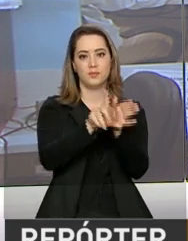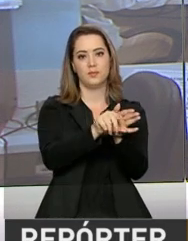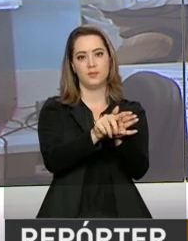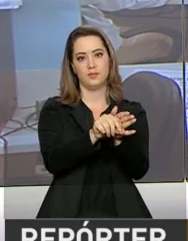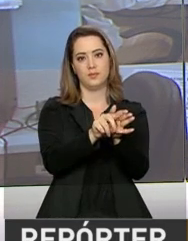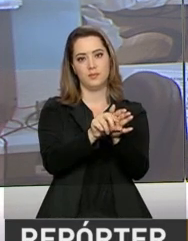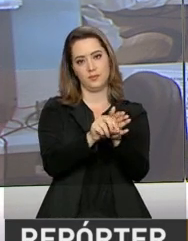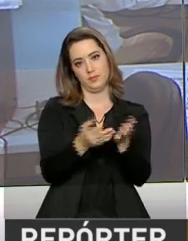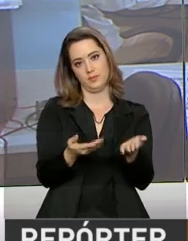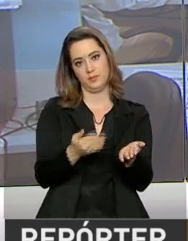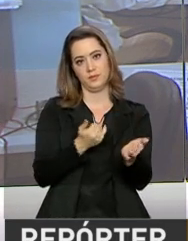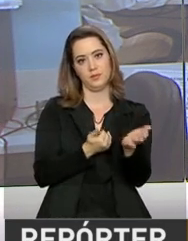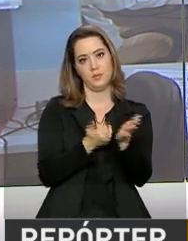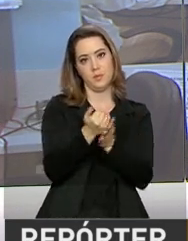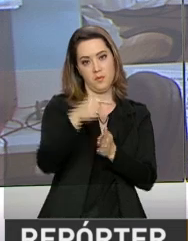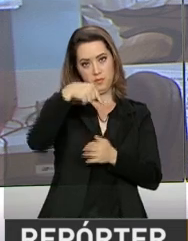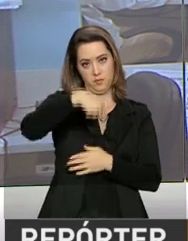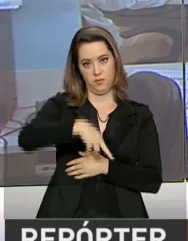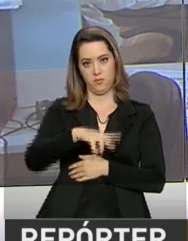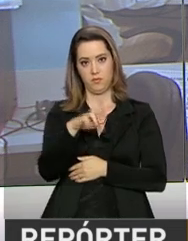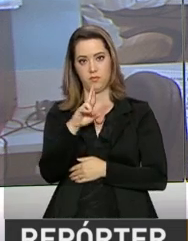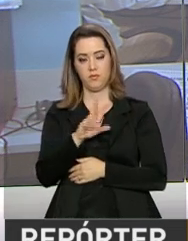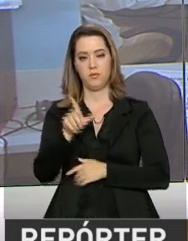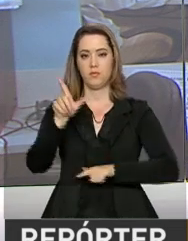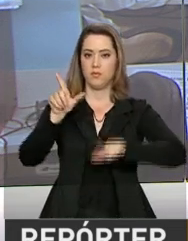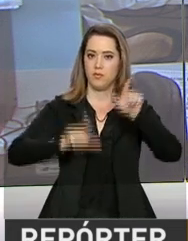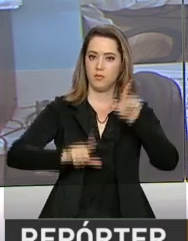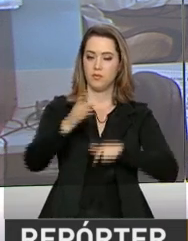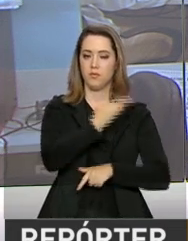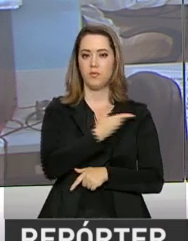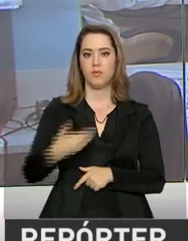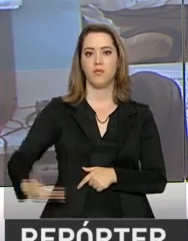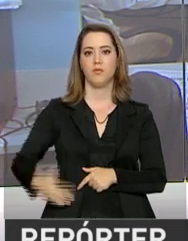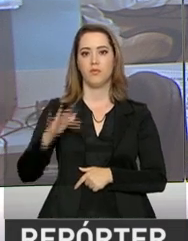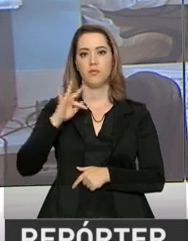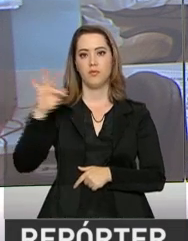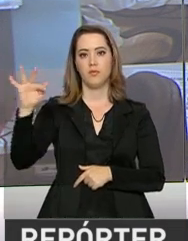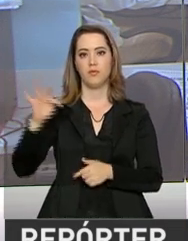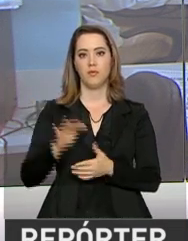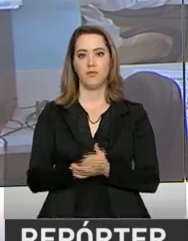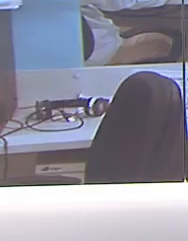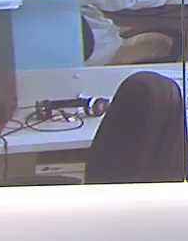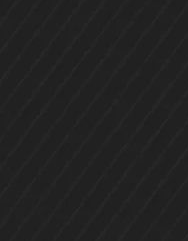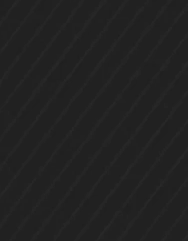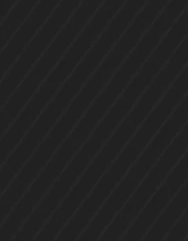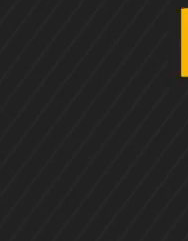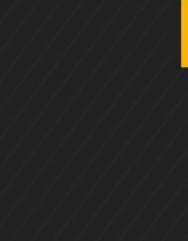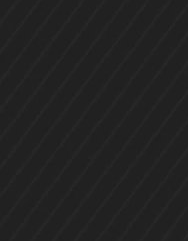novidades em nossas redes sociais Continue com a gente NBR a TV do Governo